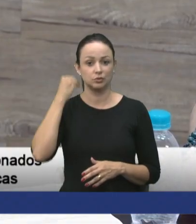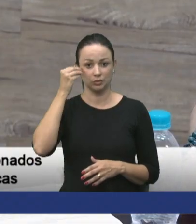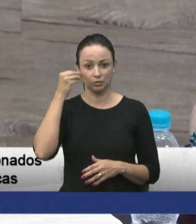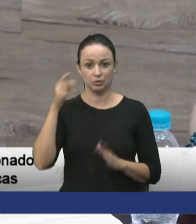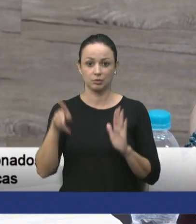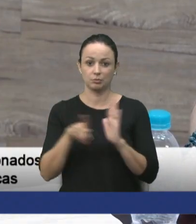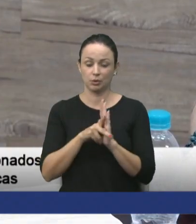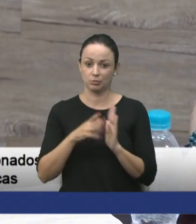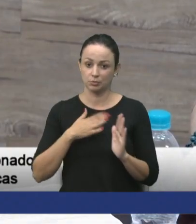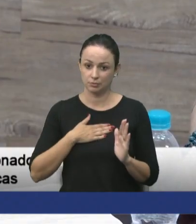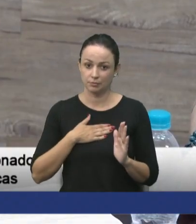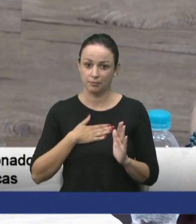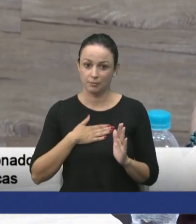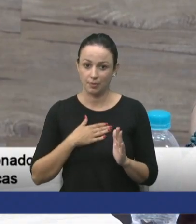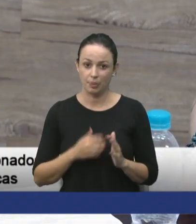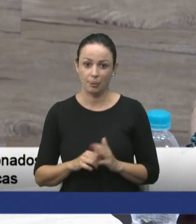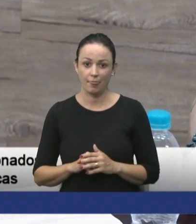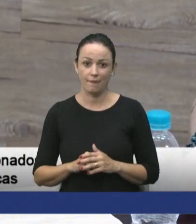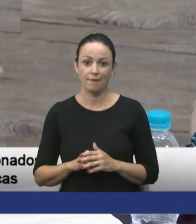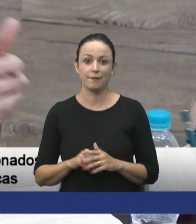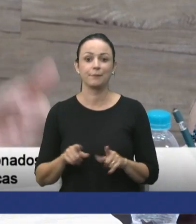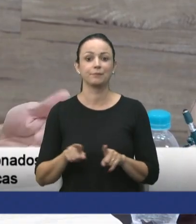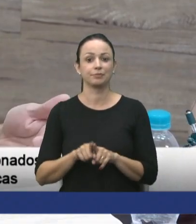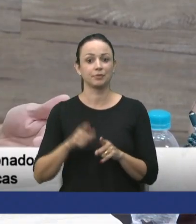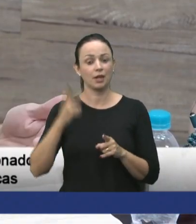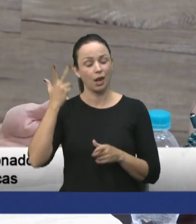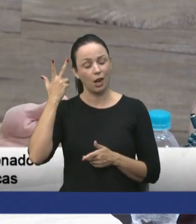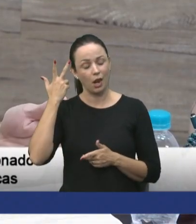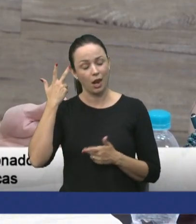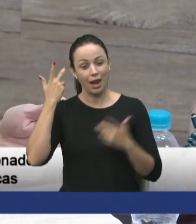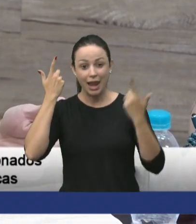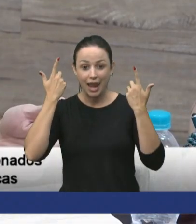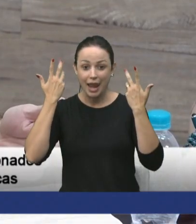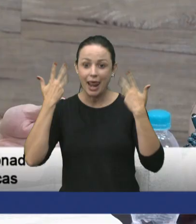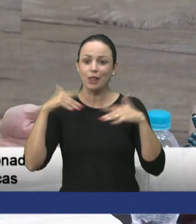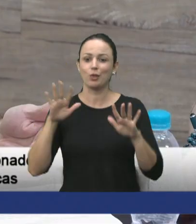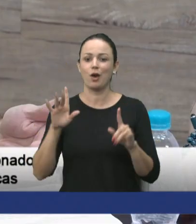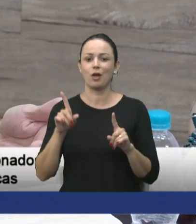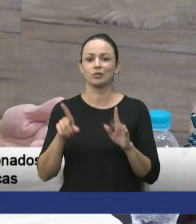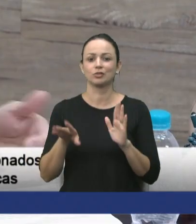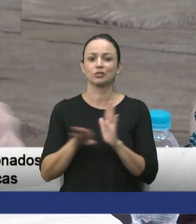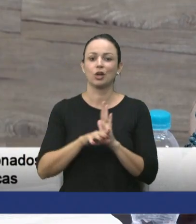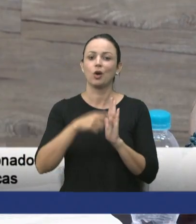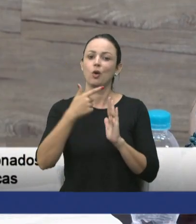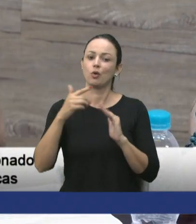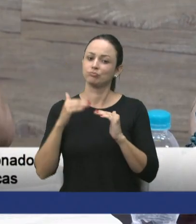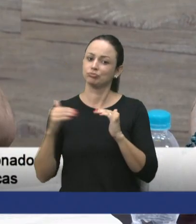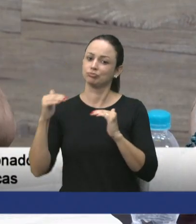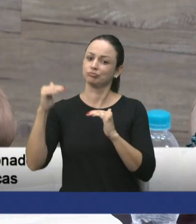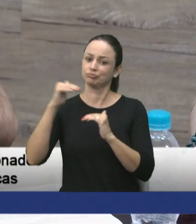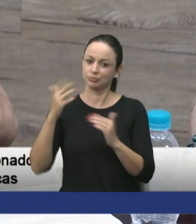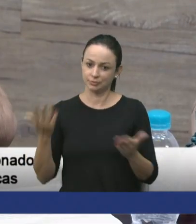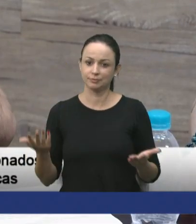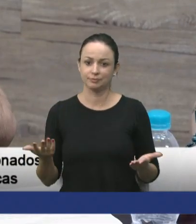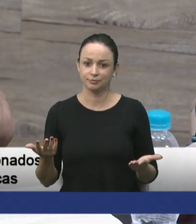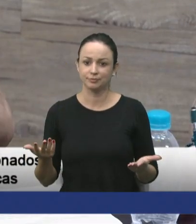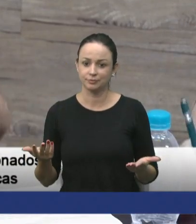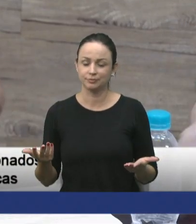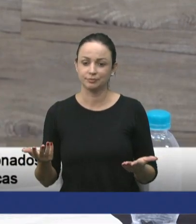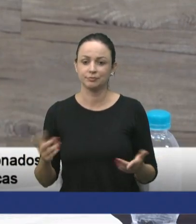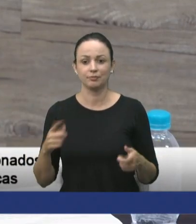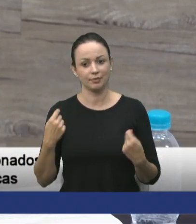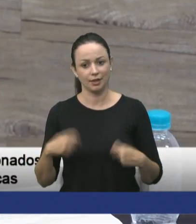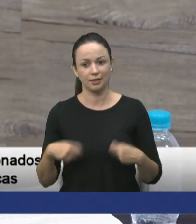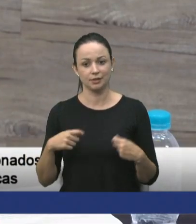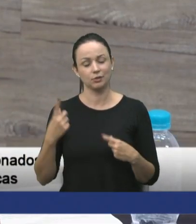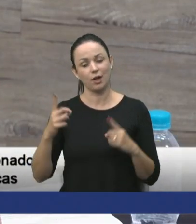própria. Então, naturalmente, a gente vai chegar para outras camadas também que necessitam